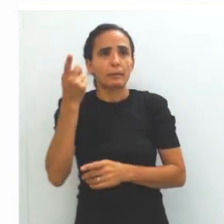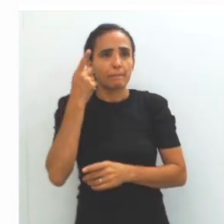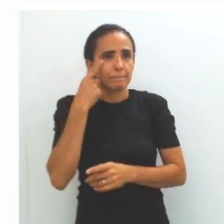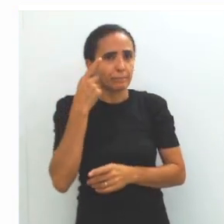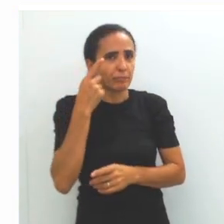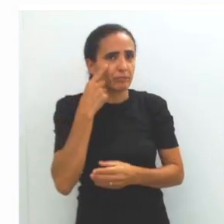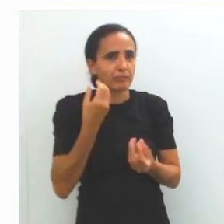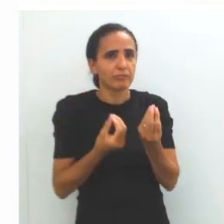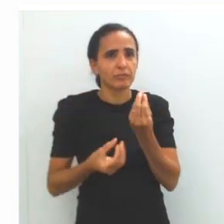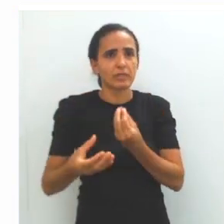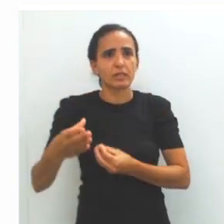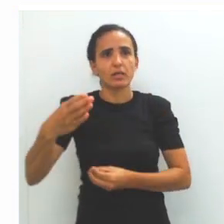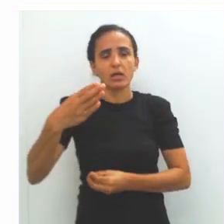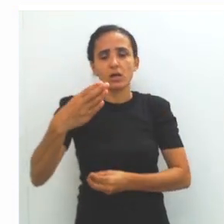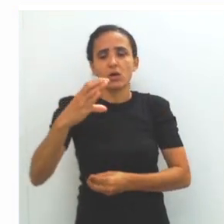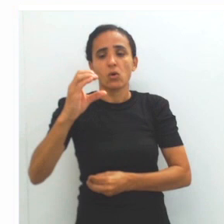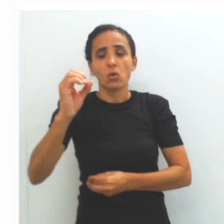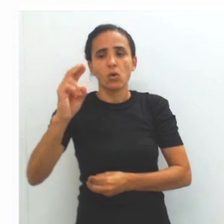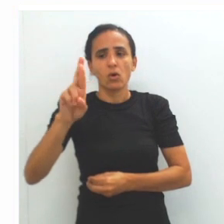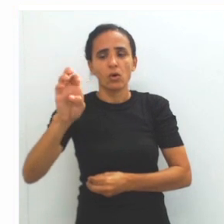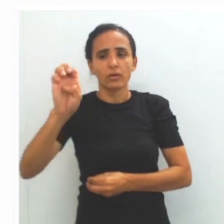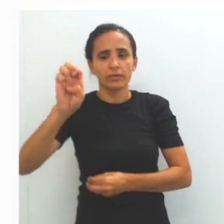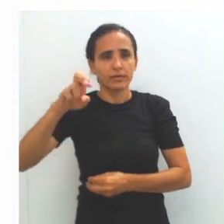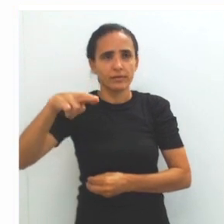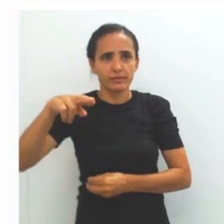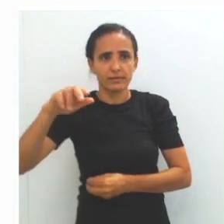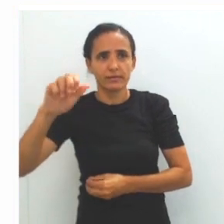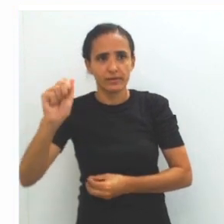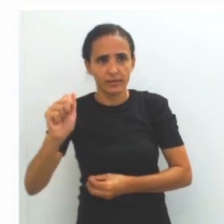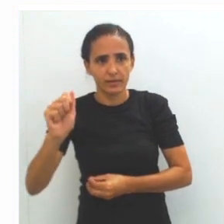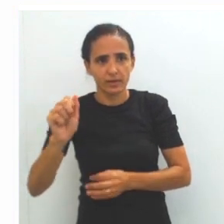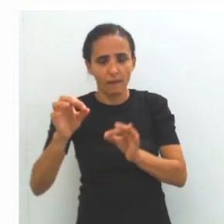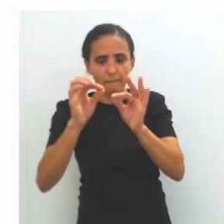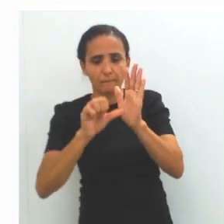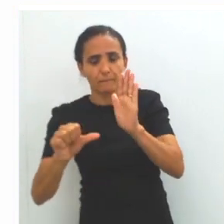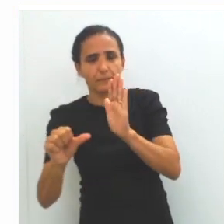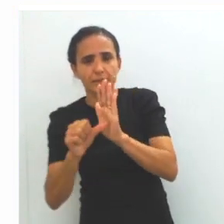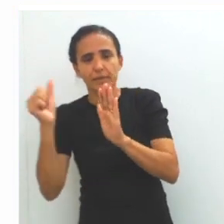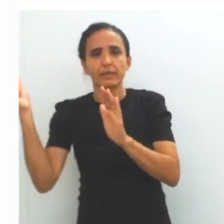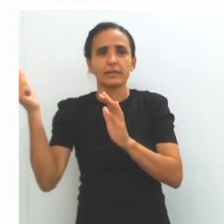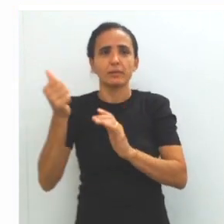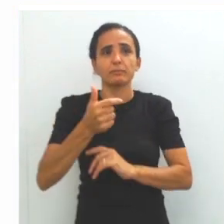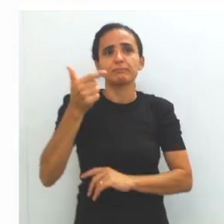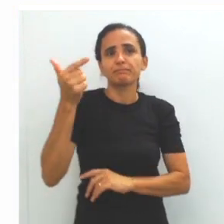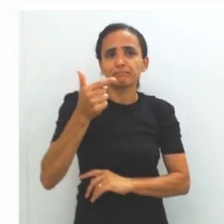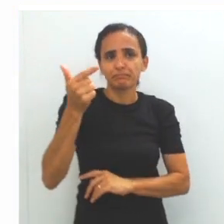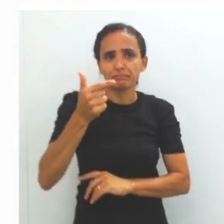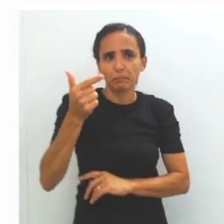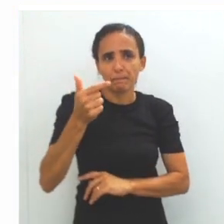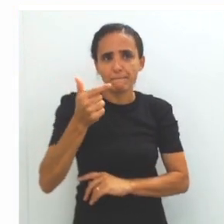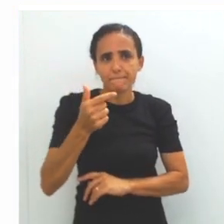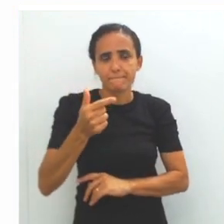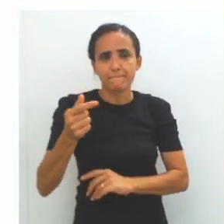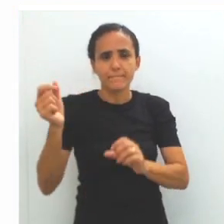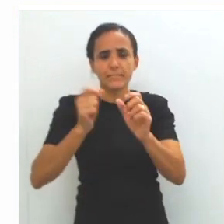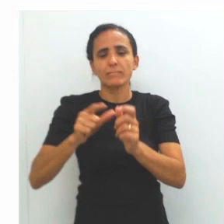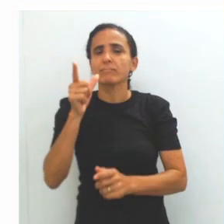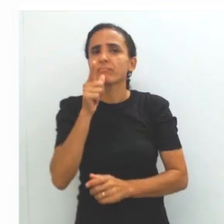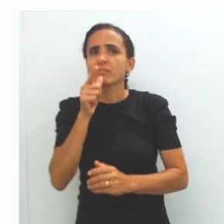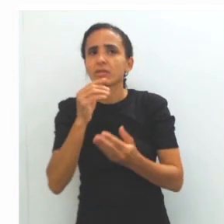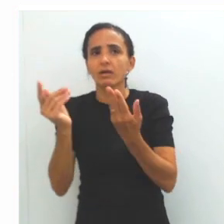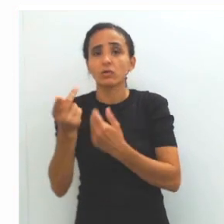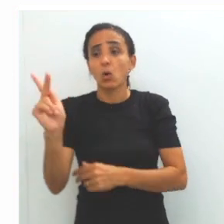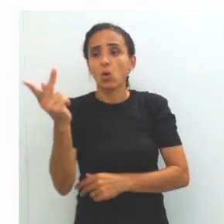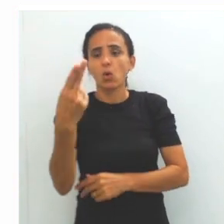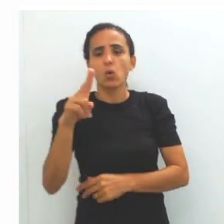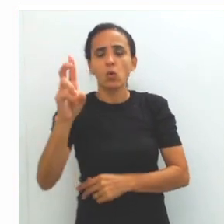que passar pela córnea. Preste atenção comigo. Passa pela córnea. Segundo ponto. Passa por uma bolinha de